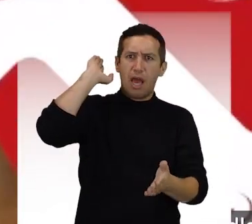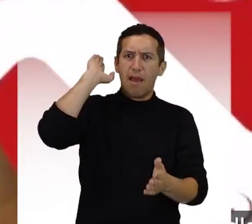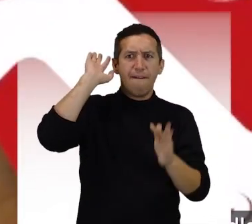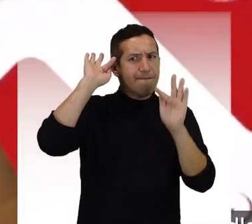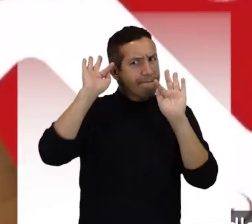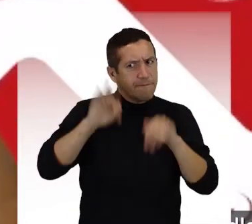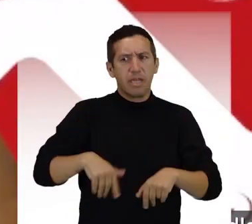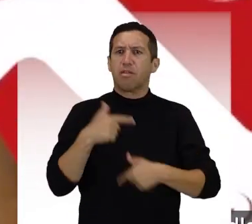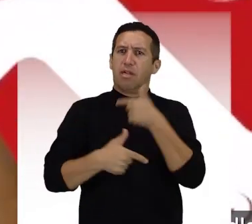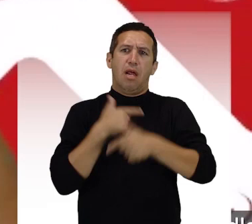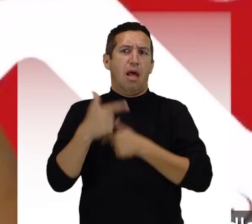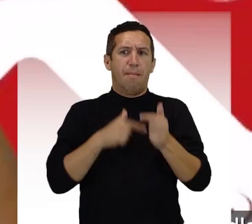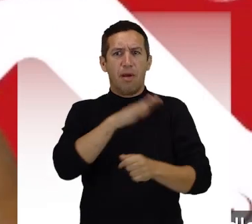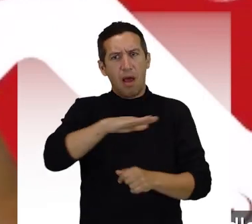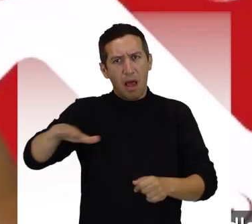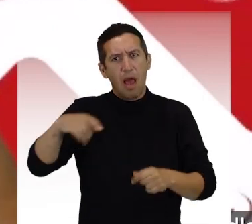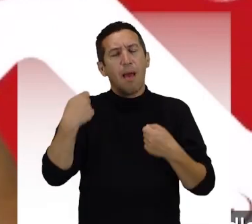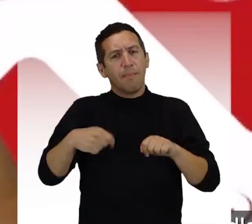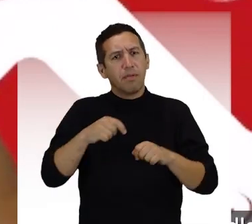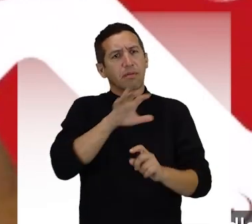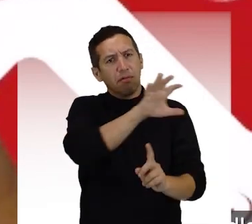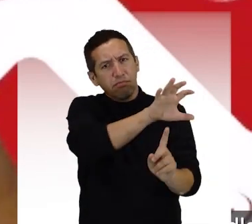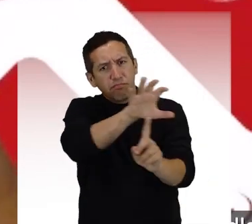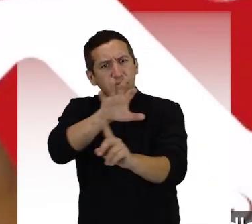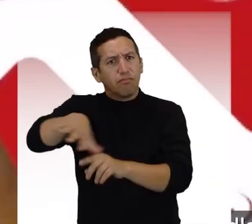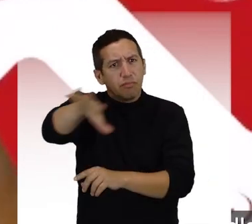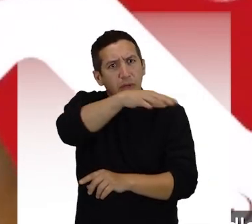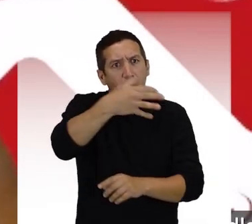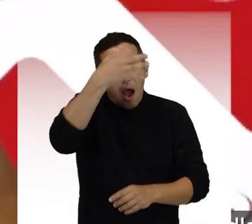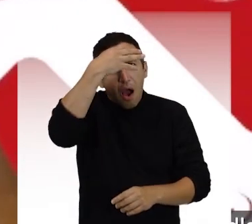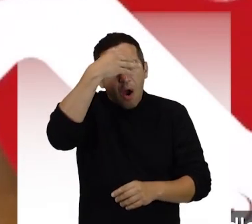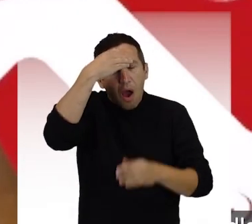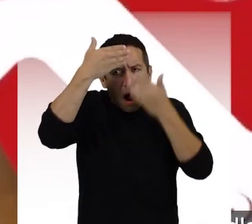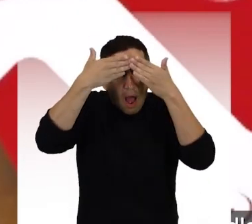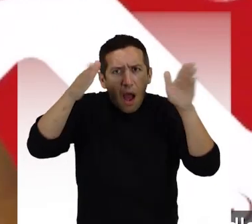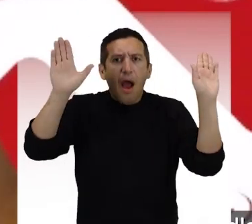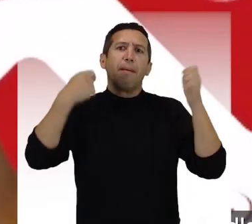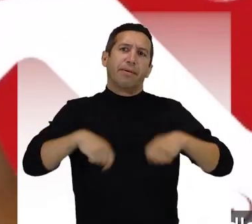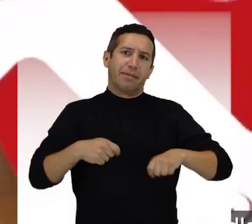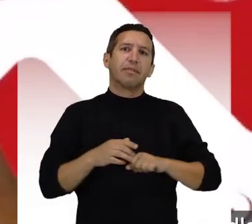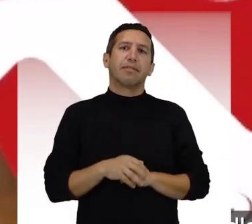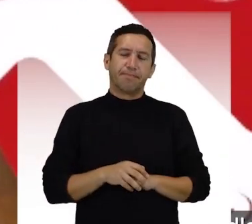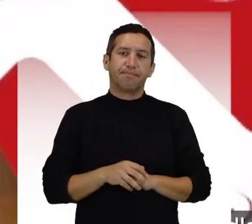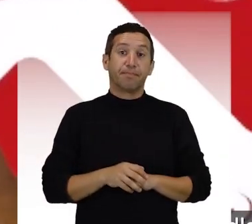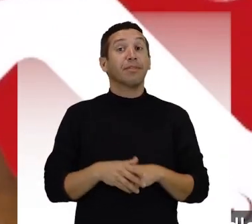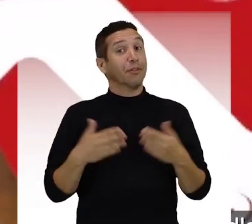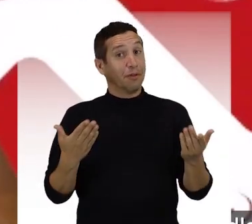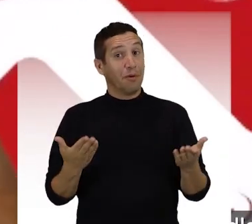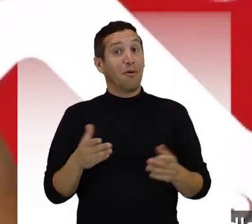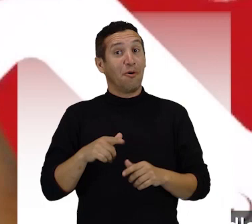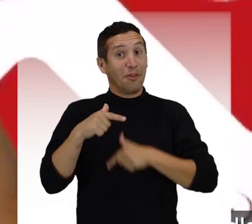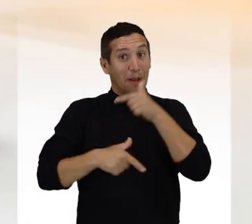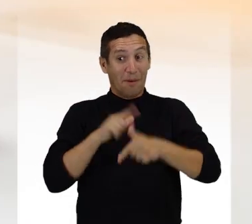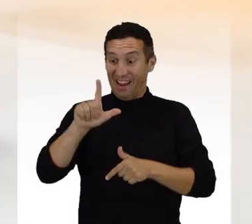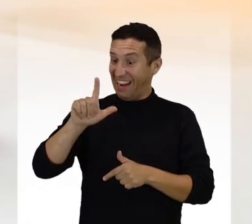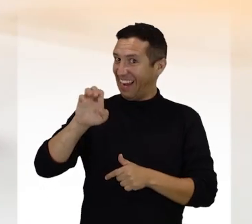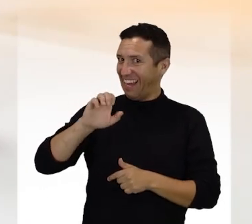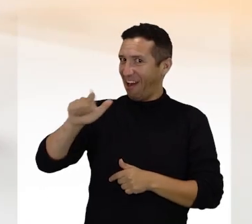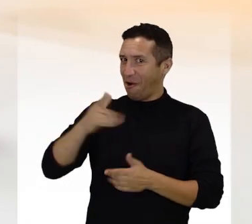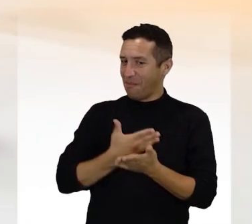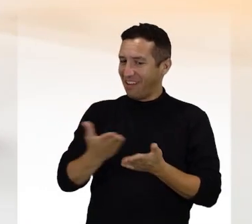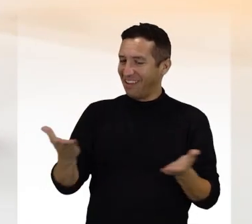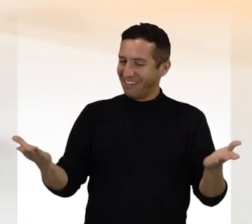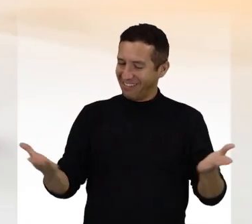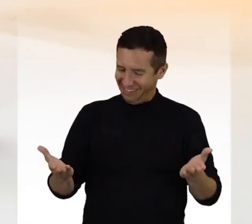para a erradicação do trabalho infantil é justamente a invisibilidade, a naturalização pela sociedade do trabalho infantil. O